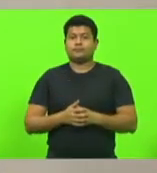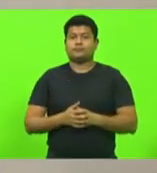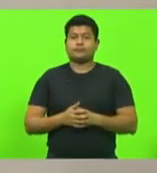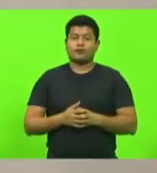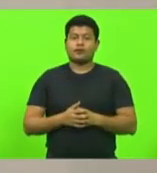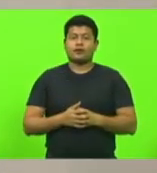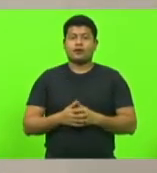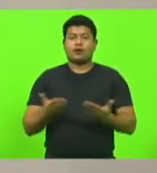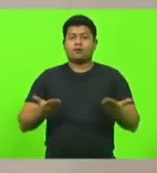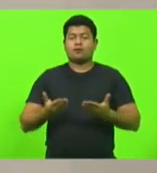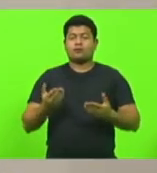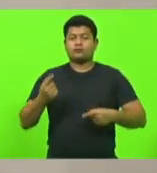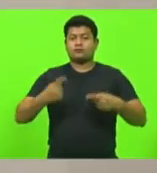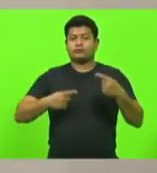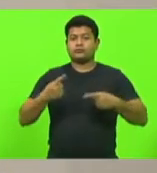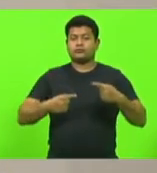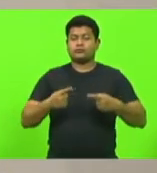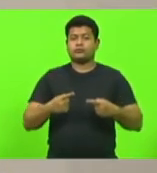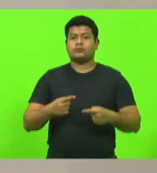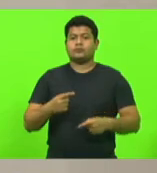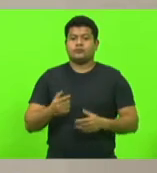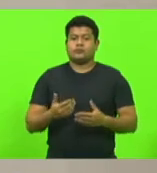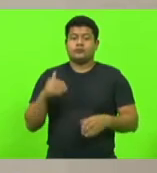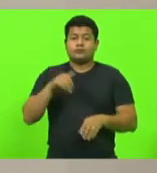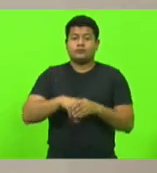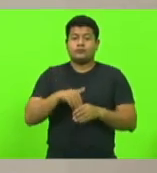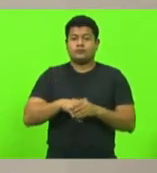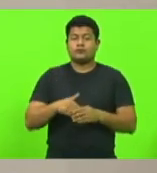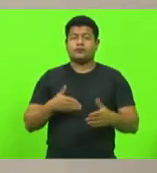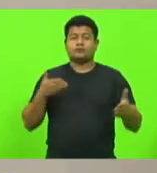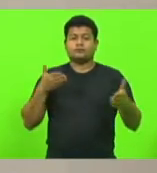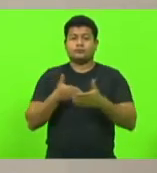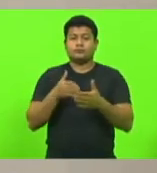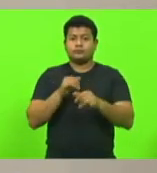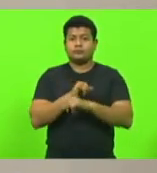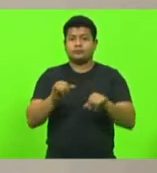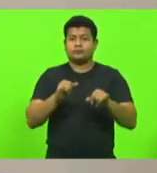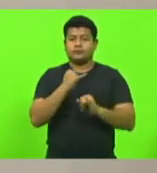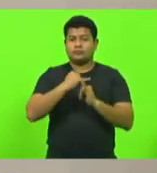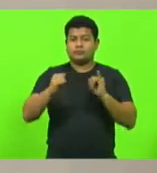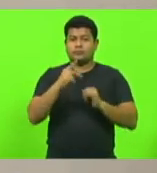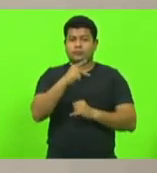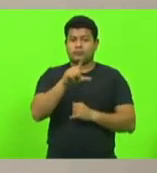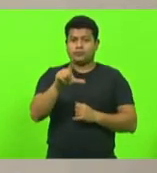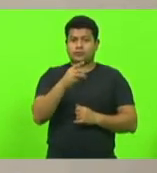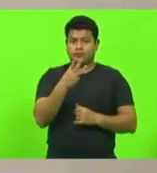veto 692/2021, autor Governo do Estado. Veto parcial ao PL